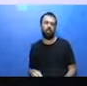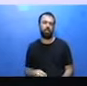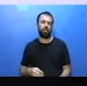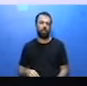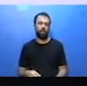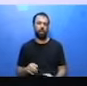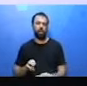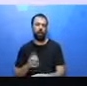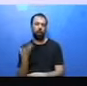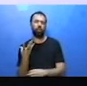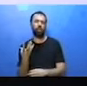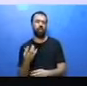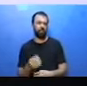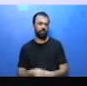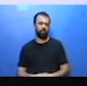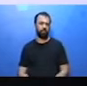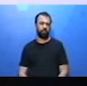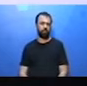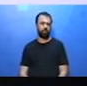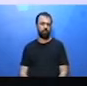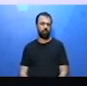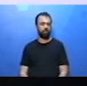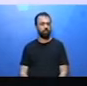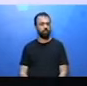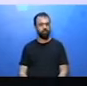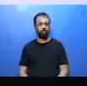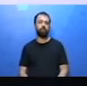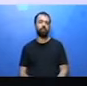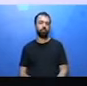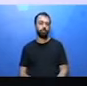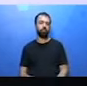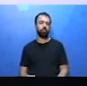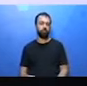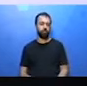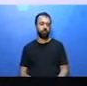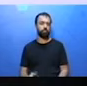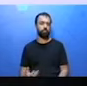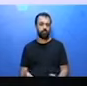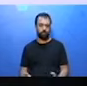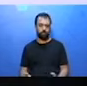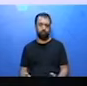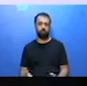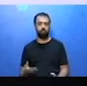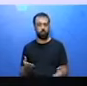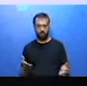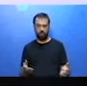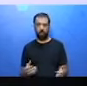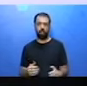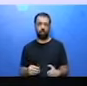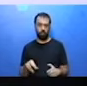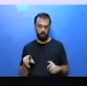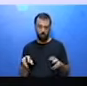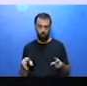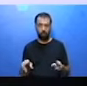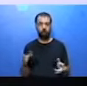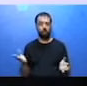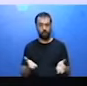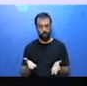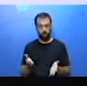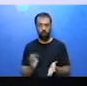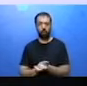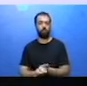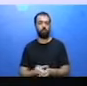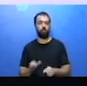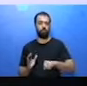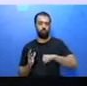férias épocas em que elas estão mais dentro de casa tá como está acontecendo agora nesse período de